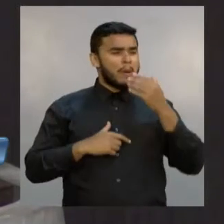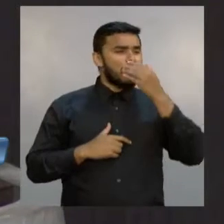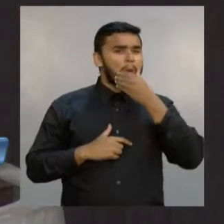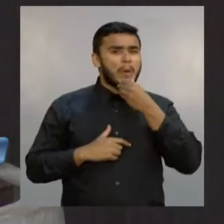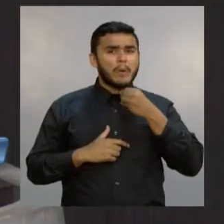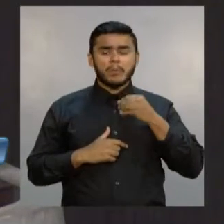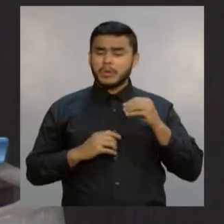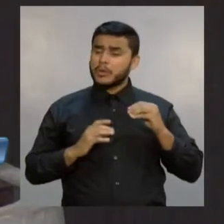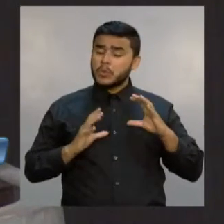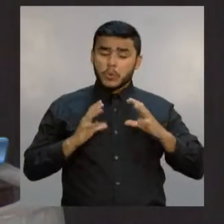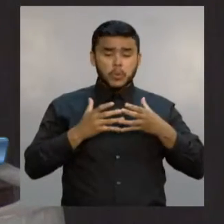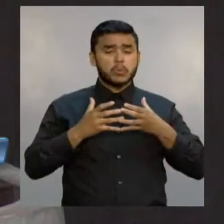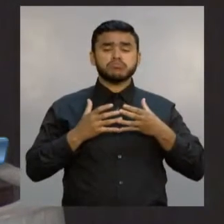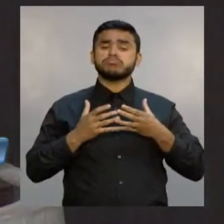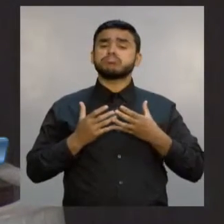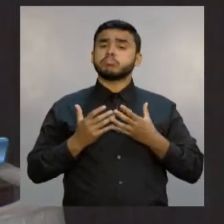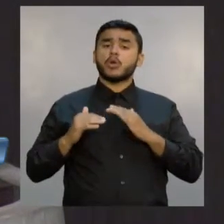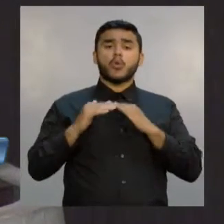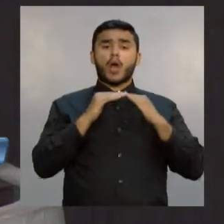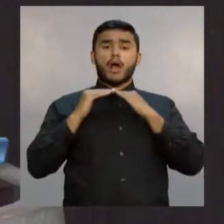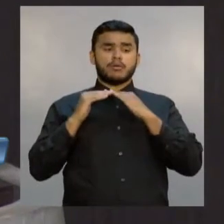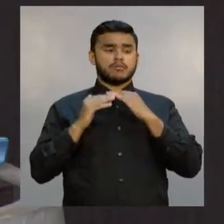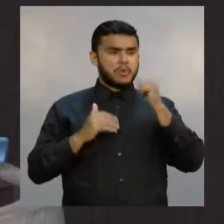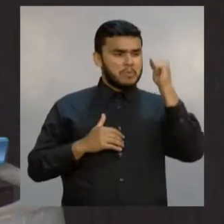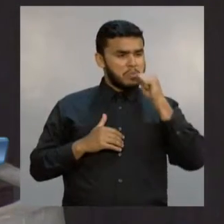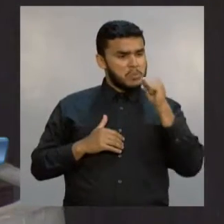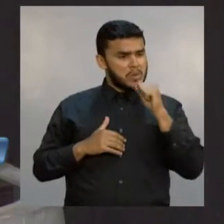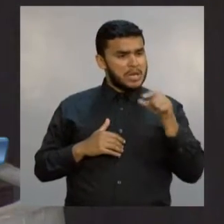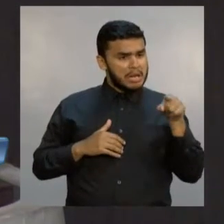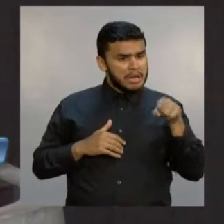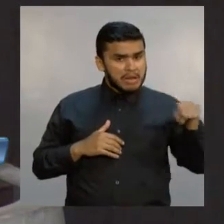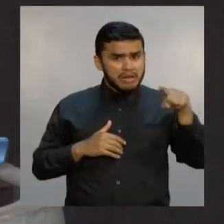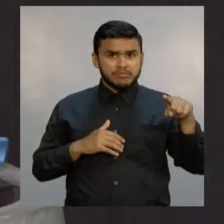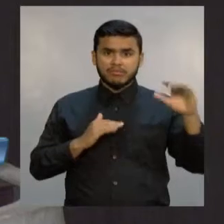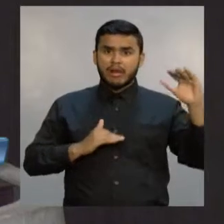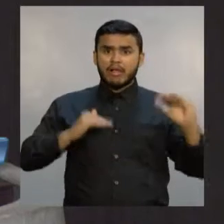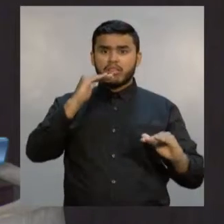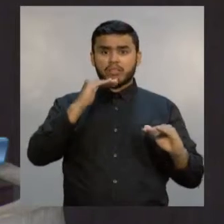que junta, que compreende que esta sociedade